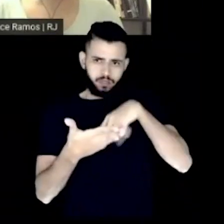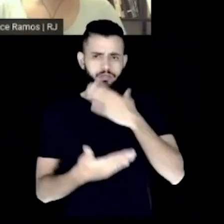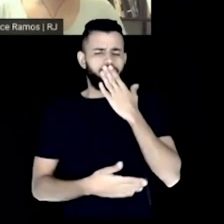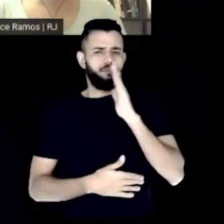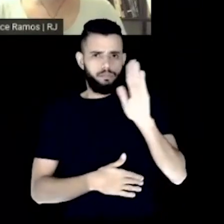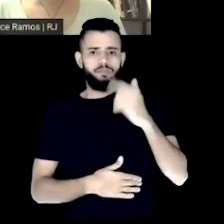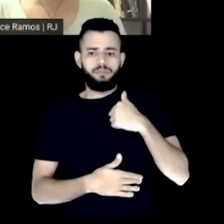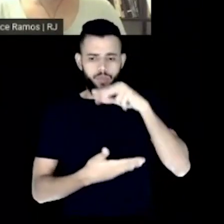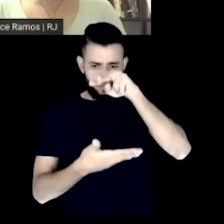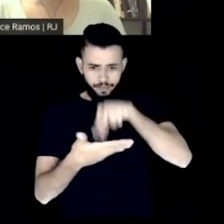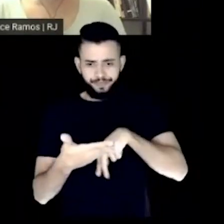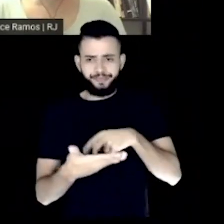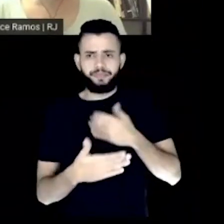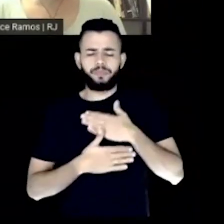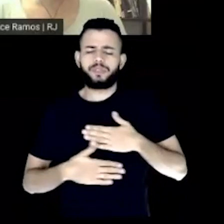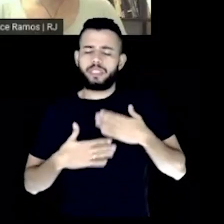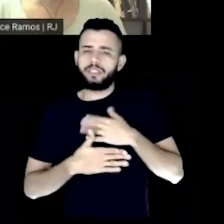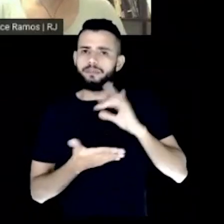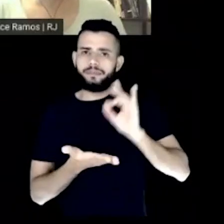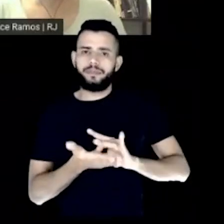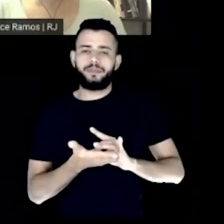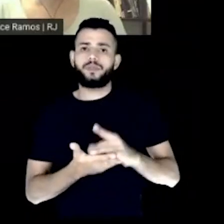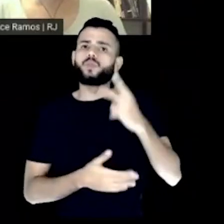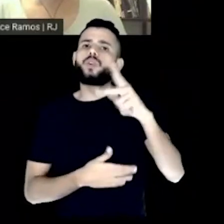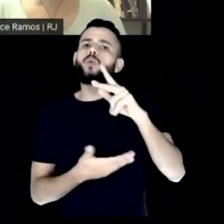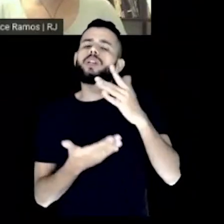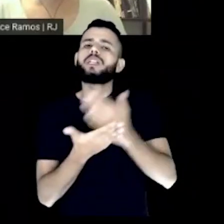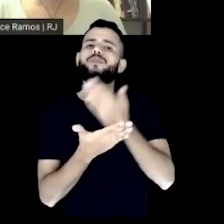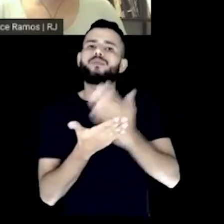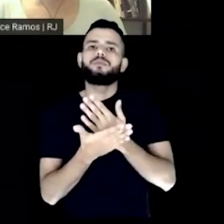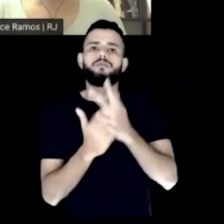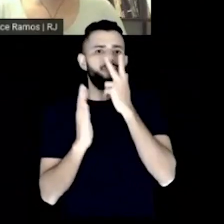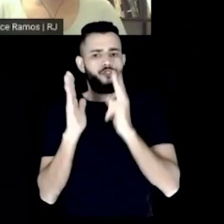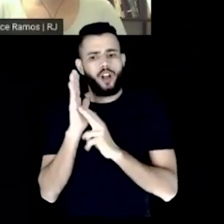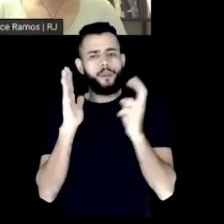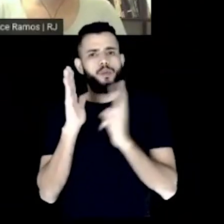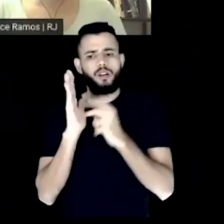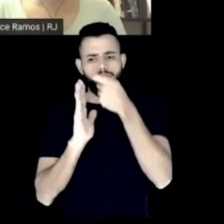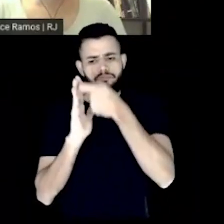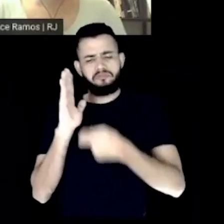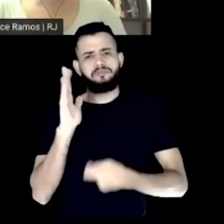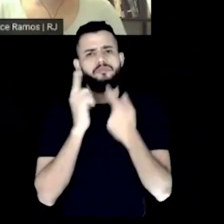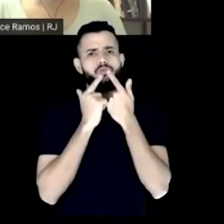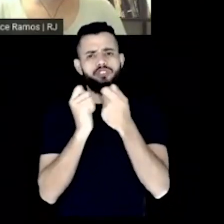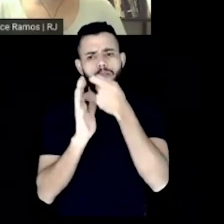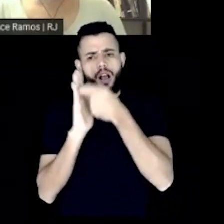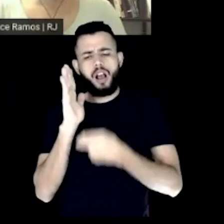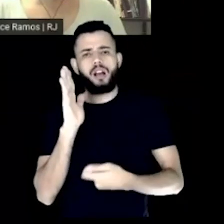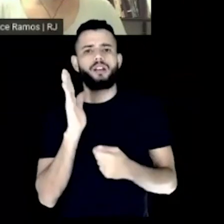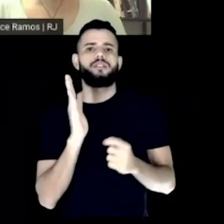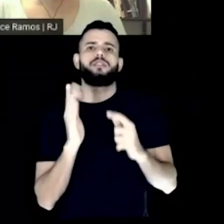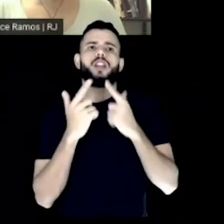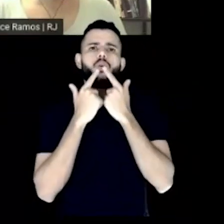lido vocês, confesso, como leitor foi um prazer imenso. E o seu livro, ele tem essa riqueza de vocabulário e essa riqueza